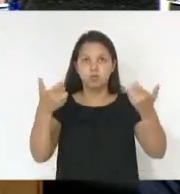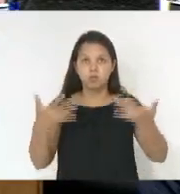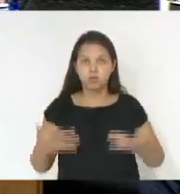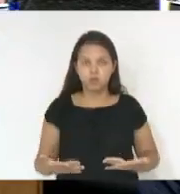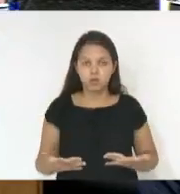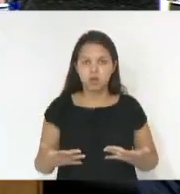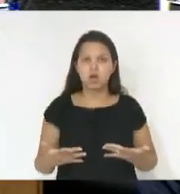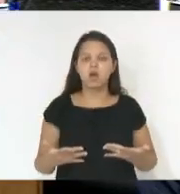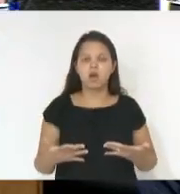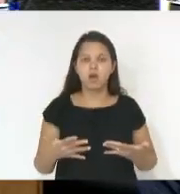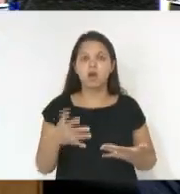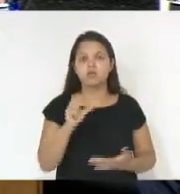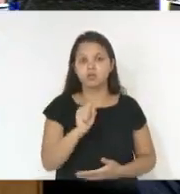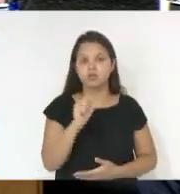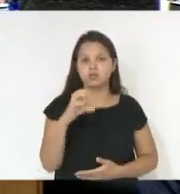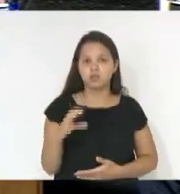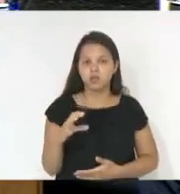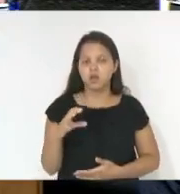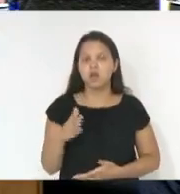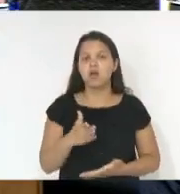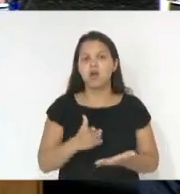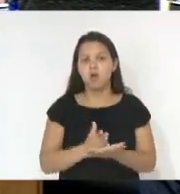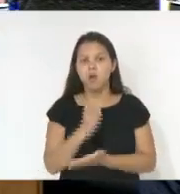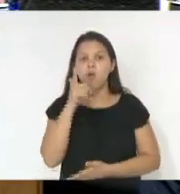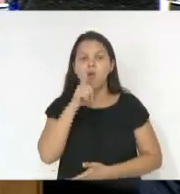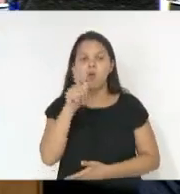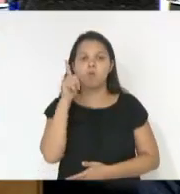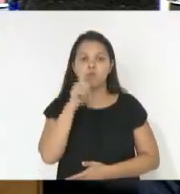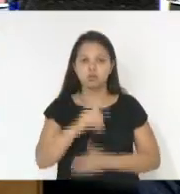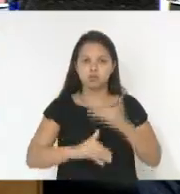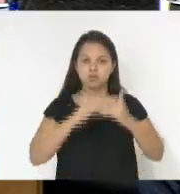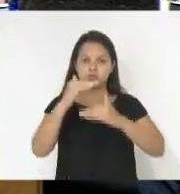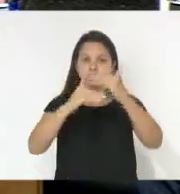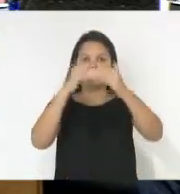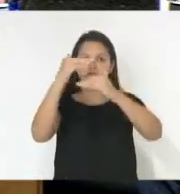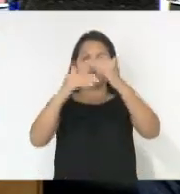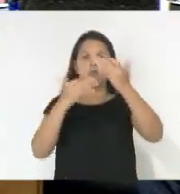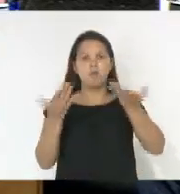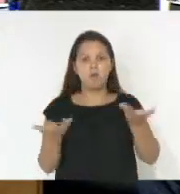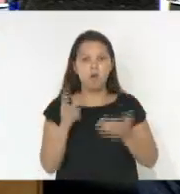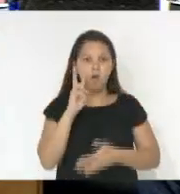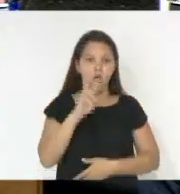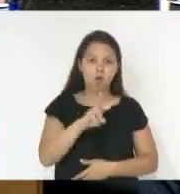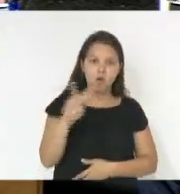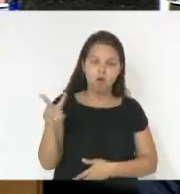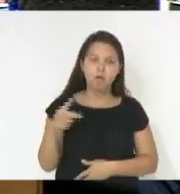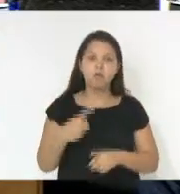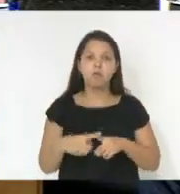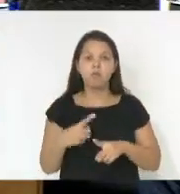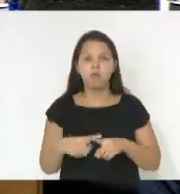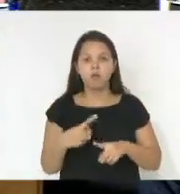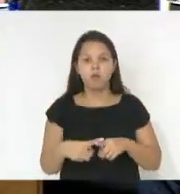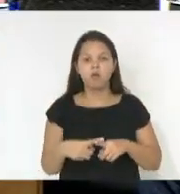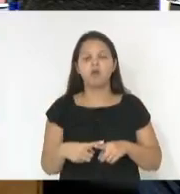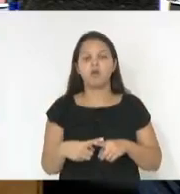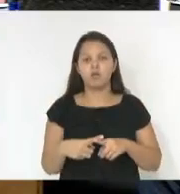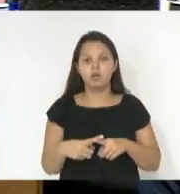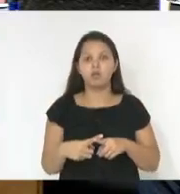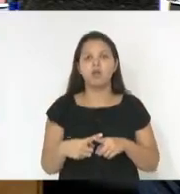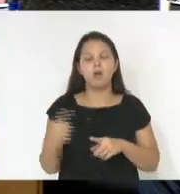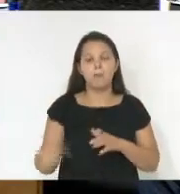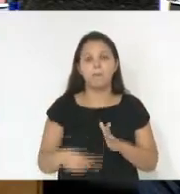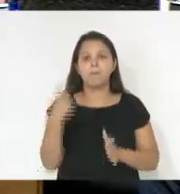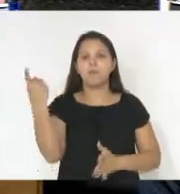do Santa Catarina alcançou o patamar de desenvolvimento que se vê hoje porque ela foi pioneira nessa